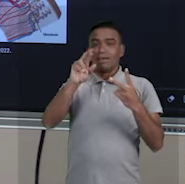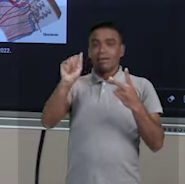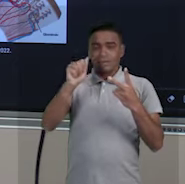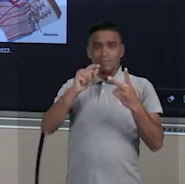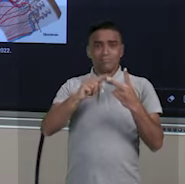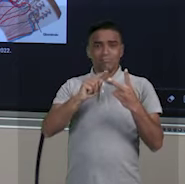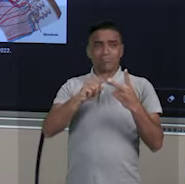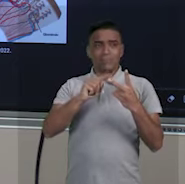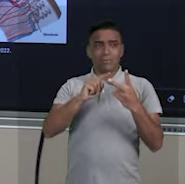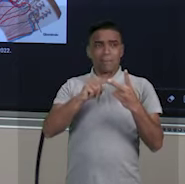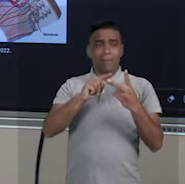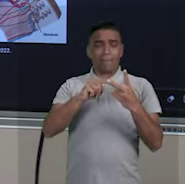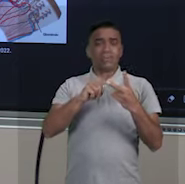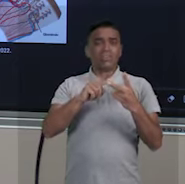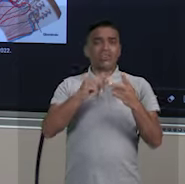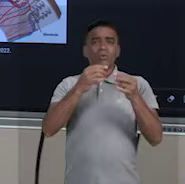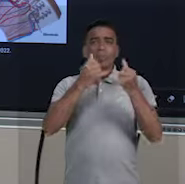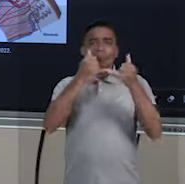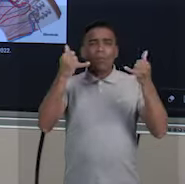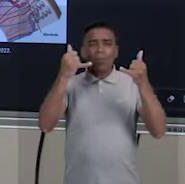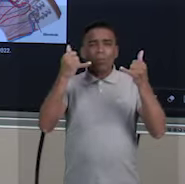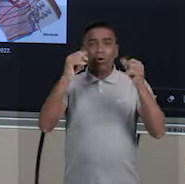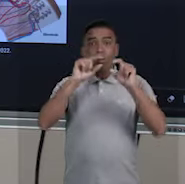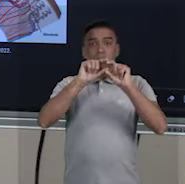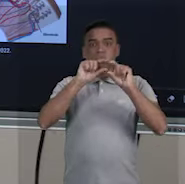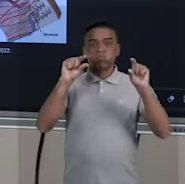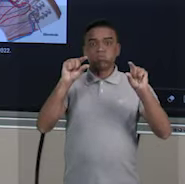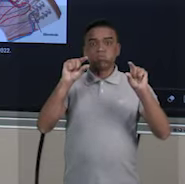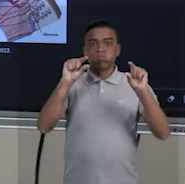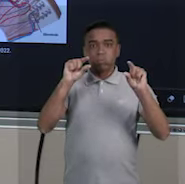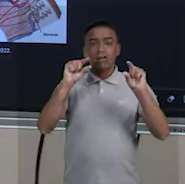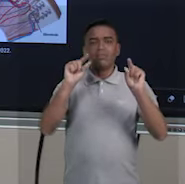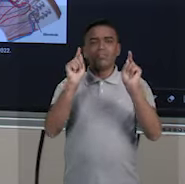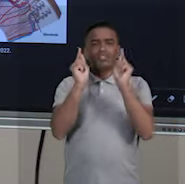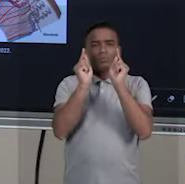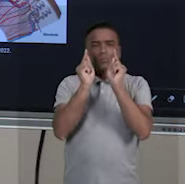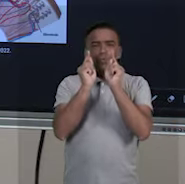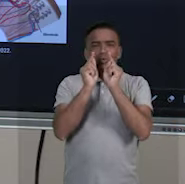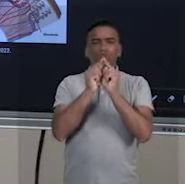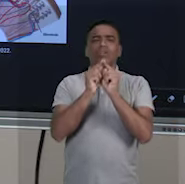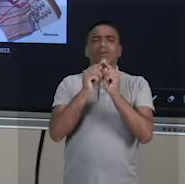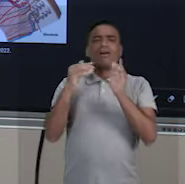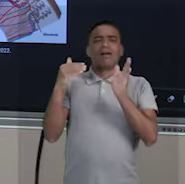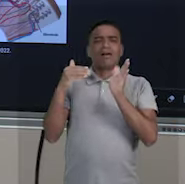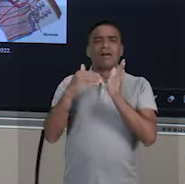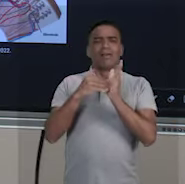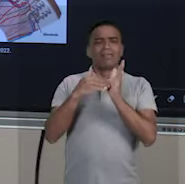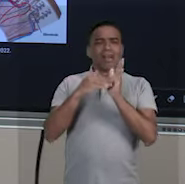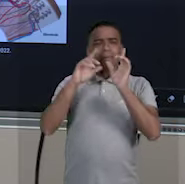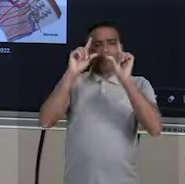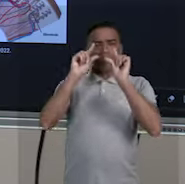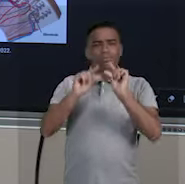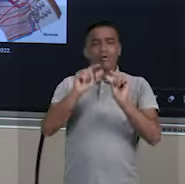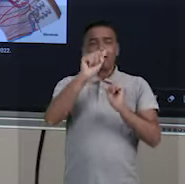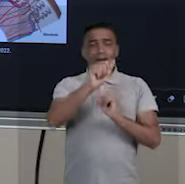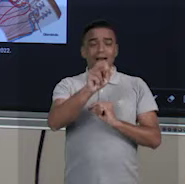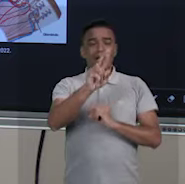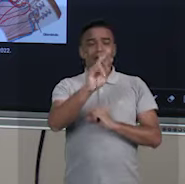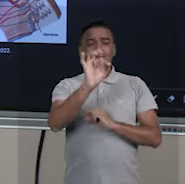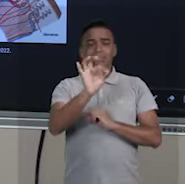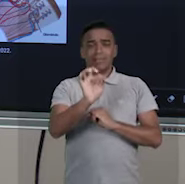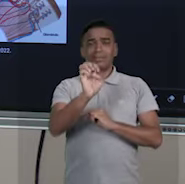do que a artéria propriamente dita. Elas vão diminuindo o calibre até chegar em arteríola. Então, o rim, gente,